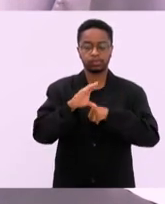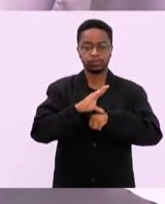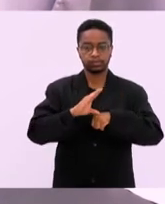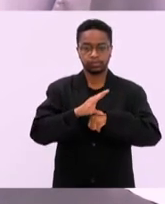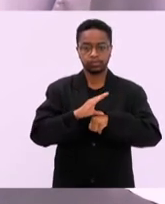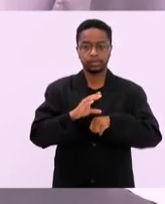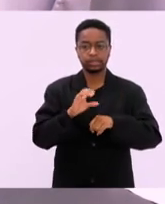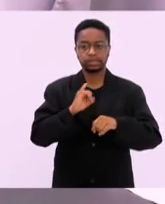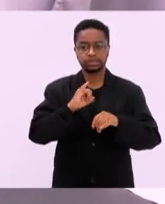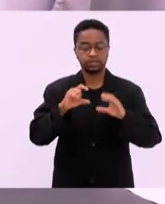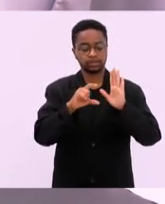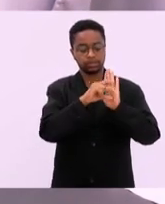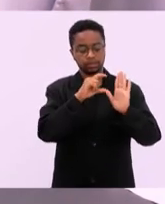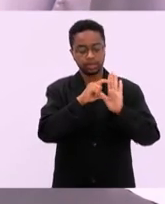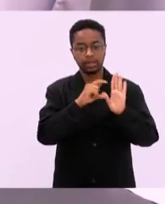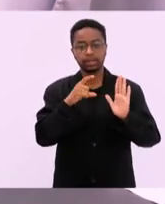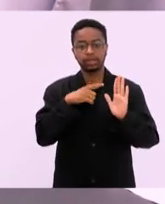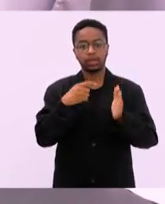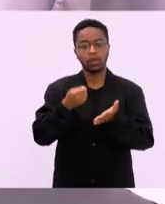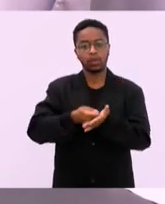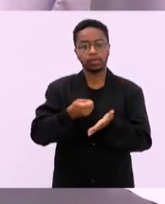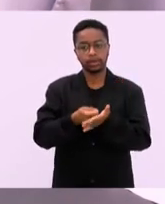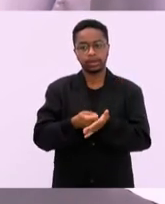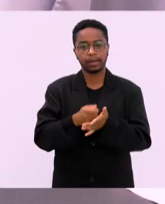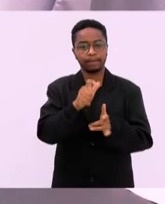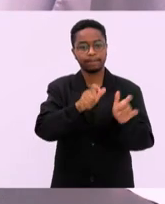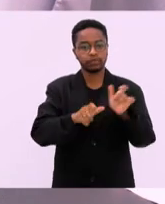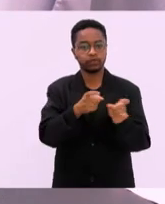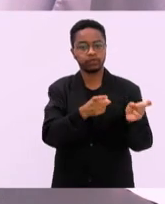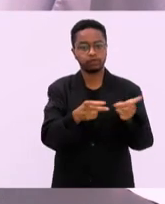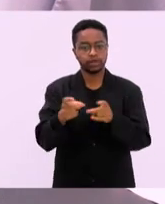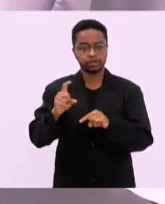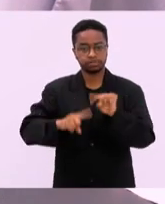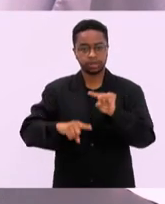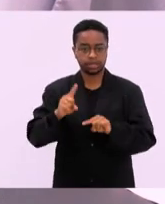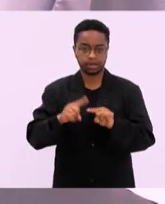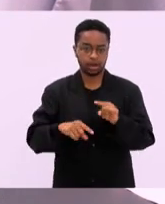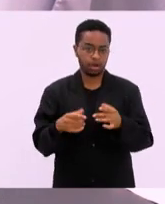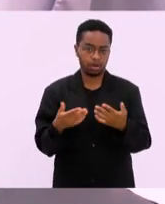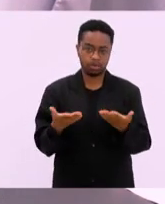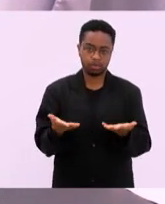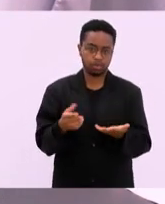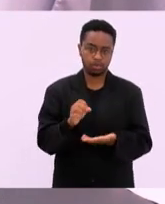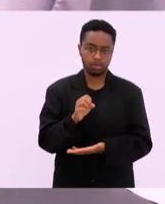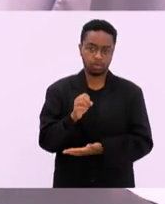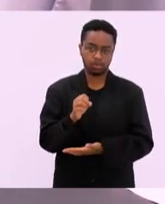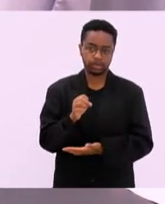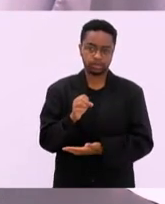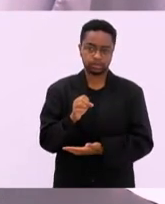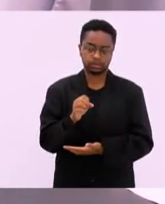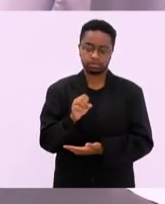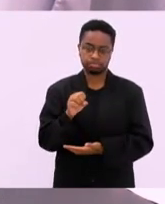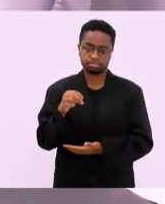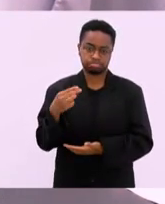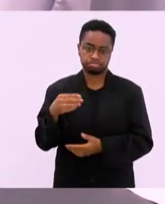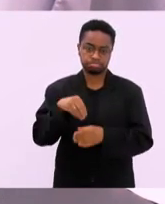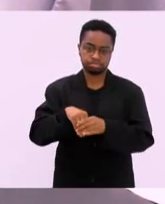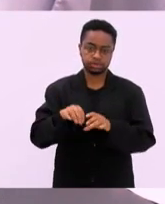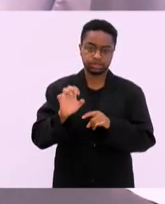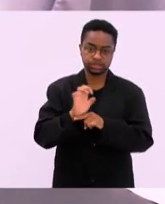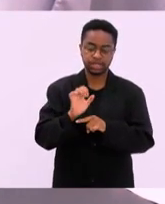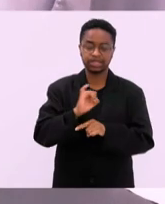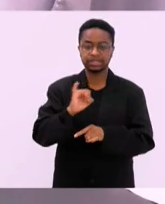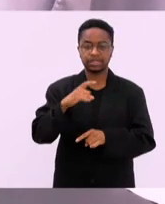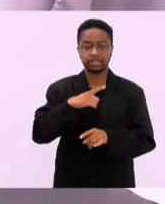impõe obrigações específicas a quem comercializa um produto determinado de determinado estado, quando já há